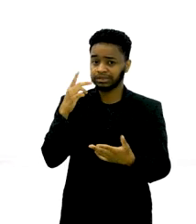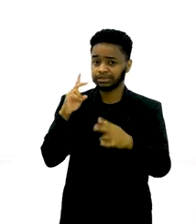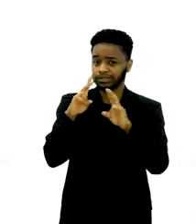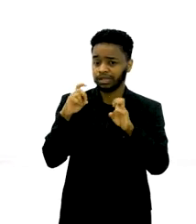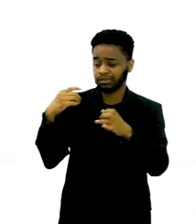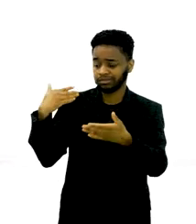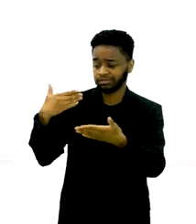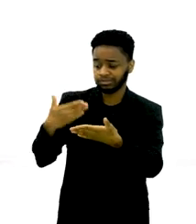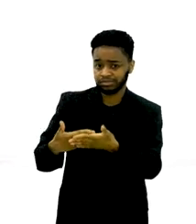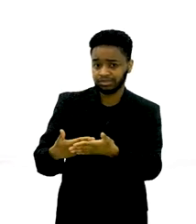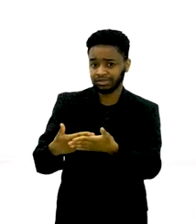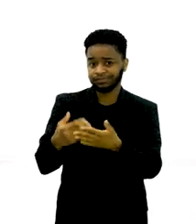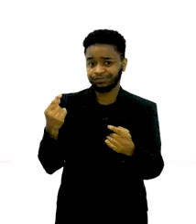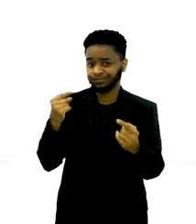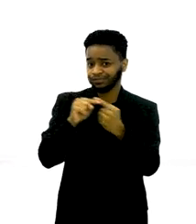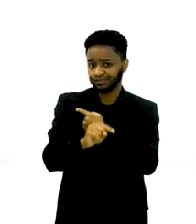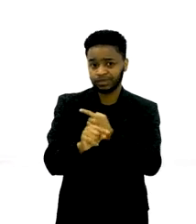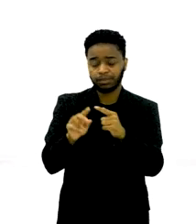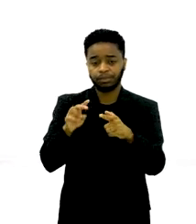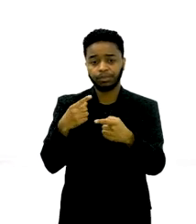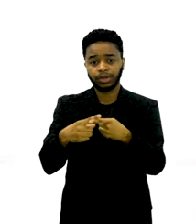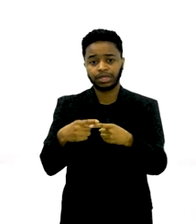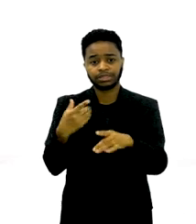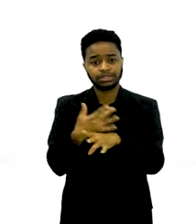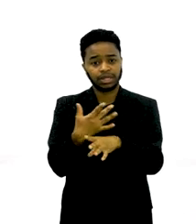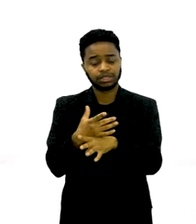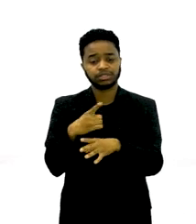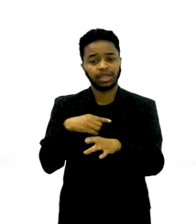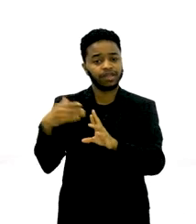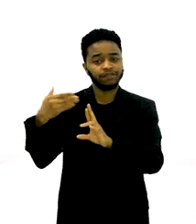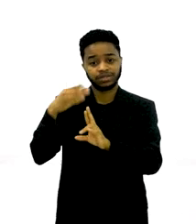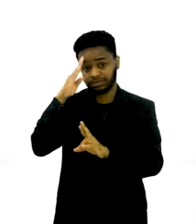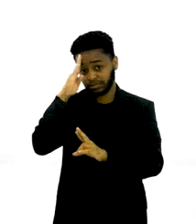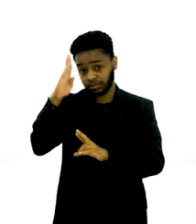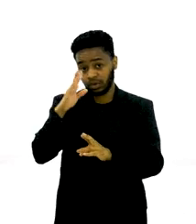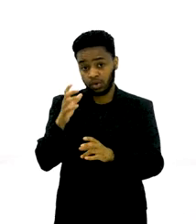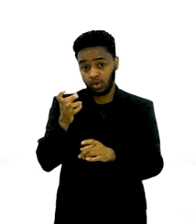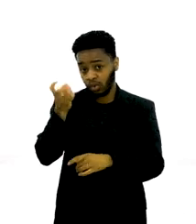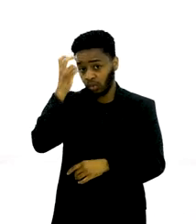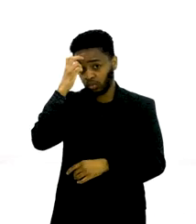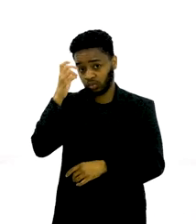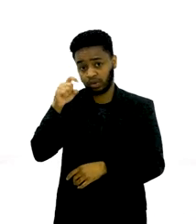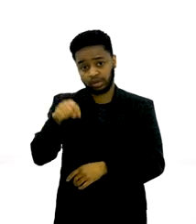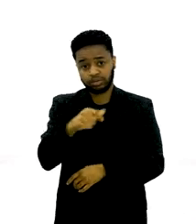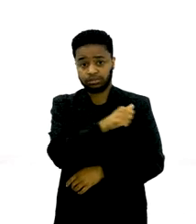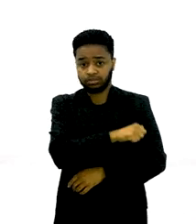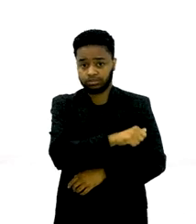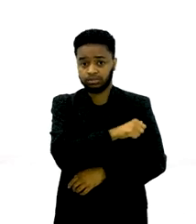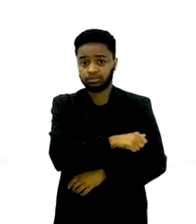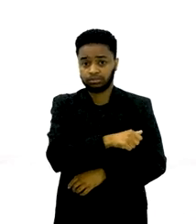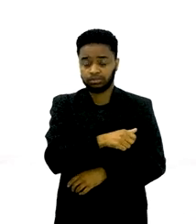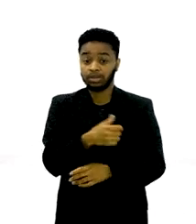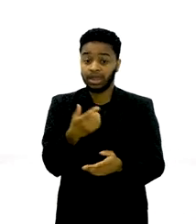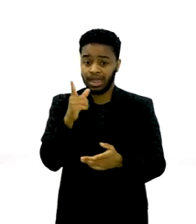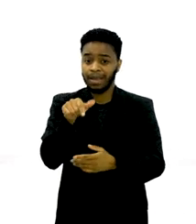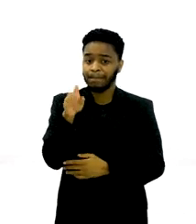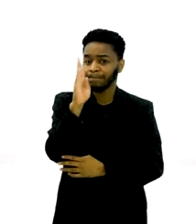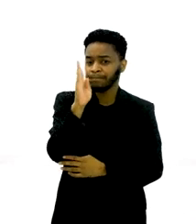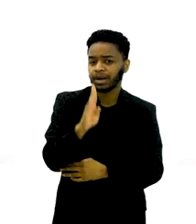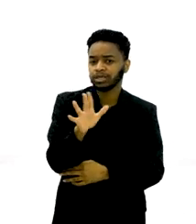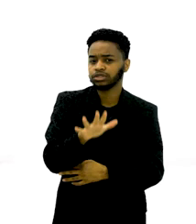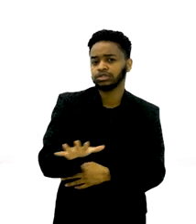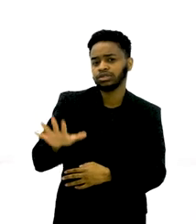uma cidade que tem o samba e o carnaval como sua sua principal referência cultural Então falou em Rio de Janeiro falou melhor falou em Brasil